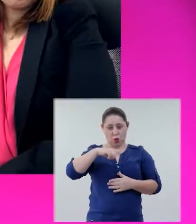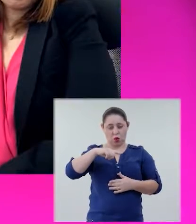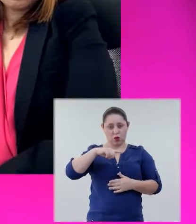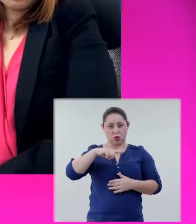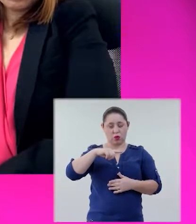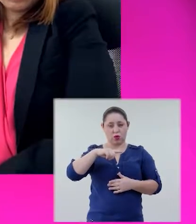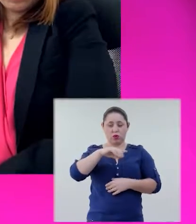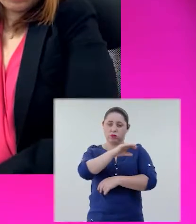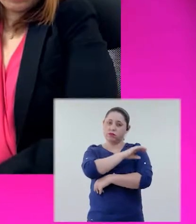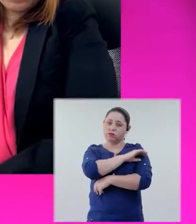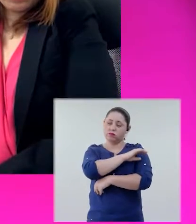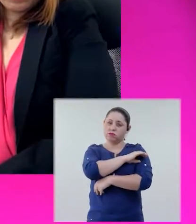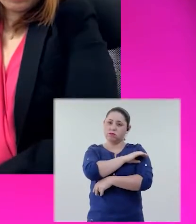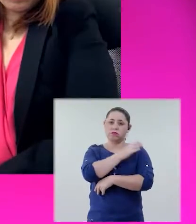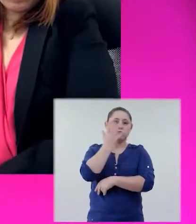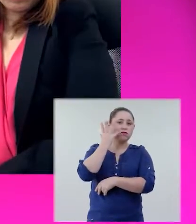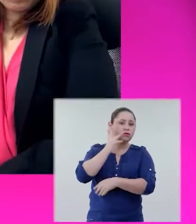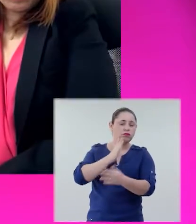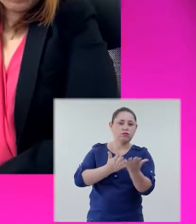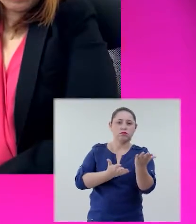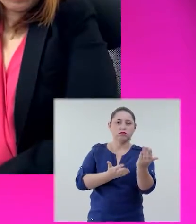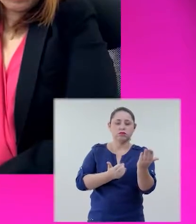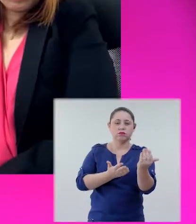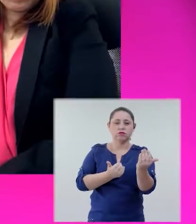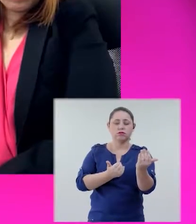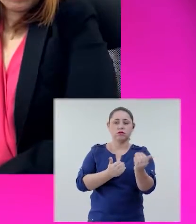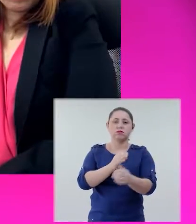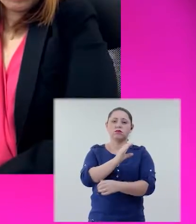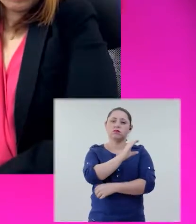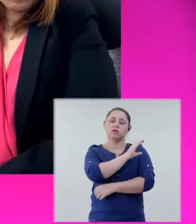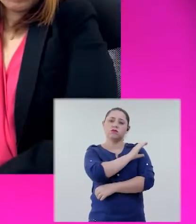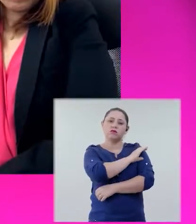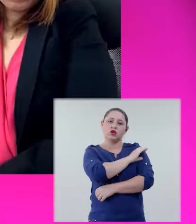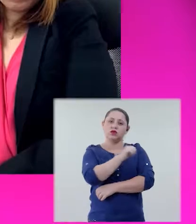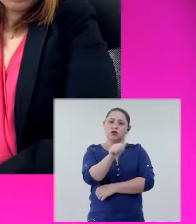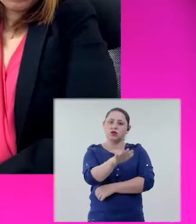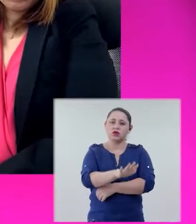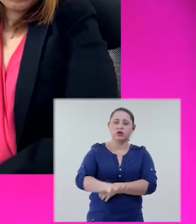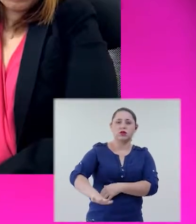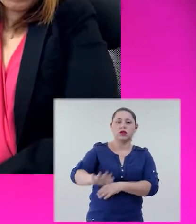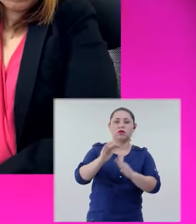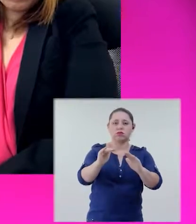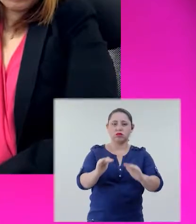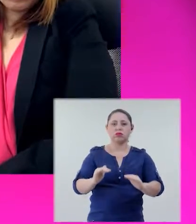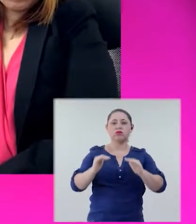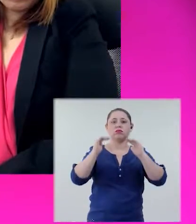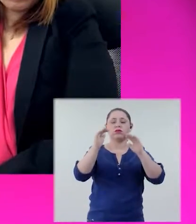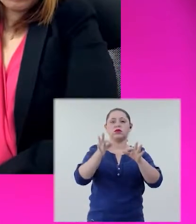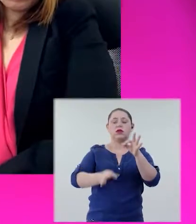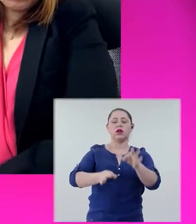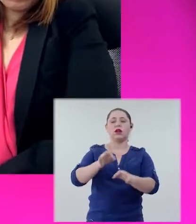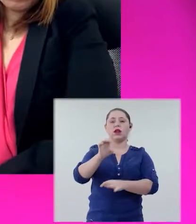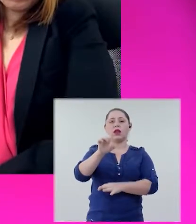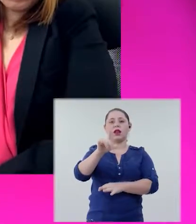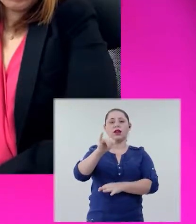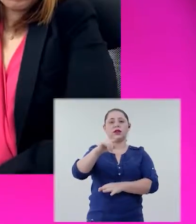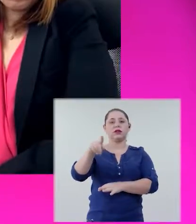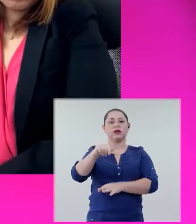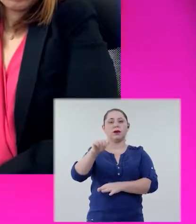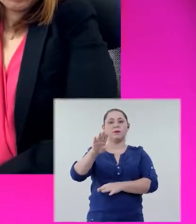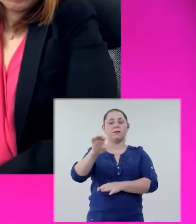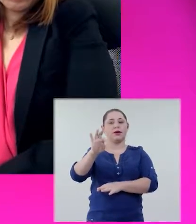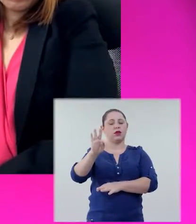Nós, da Coordenadoria da Infância e da Juventude, estamos sob a coordenação geral da desembargadora Elizabeth